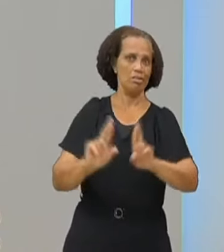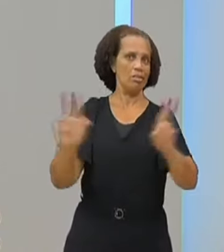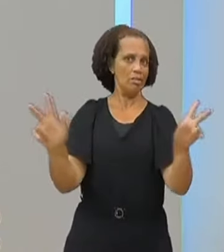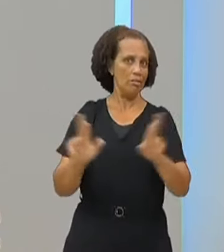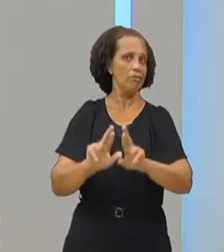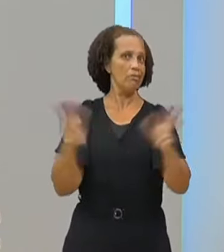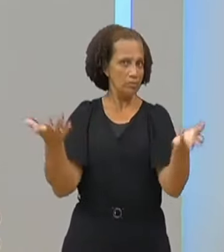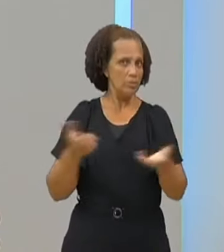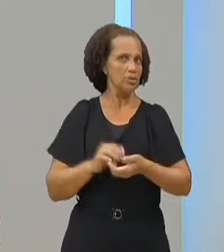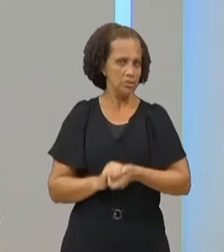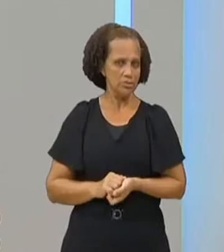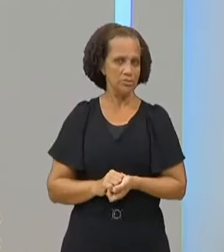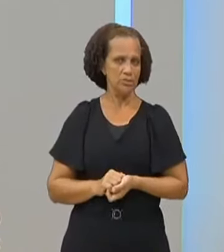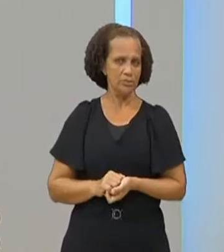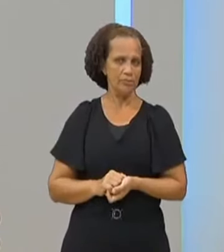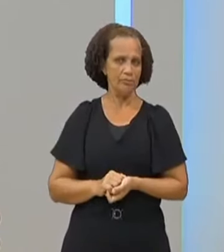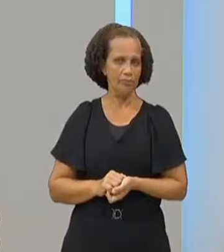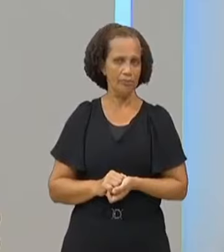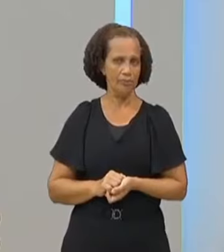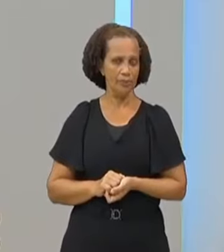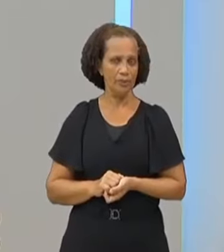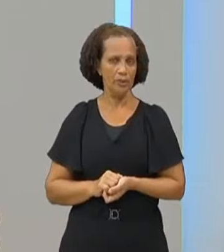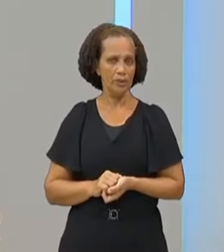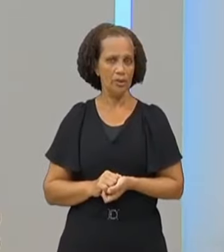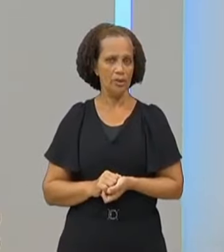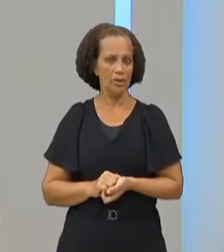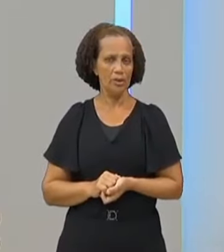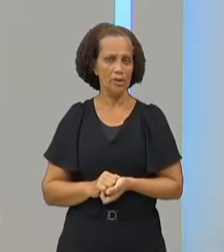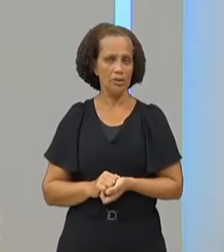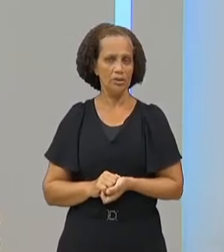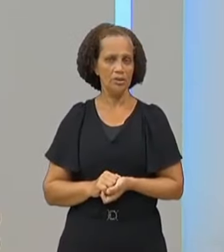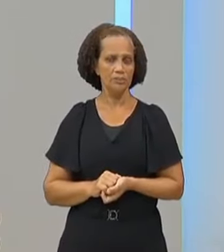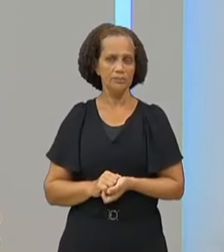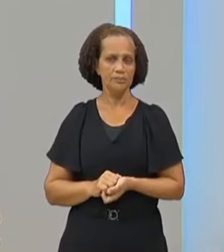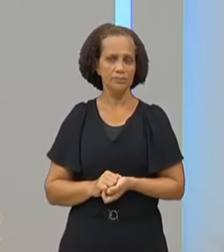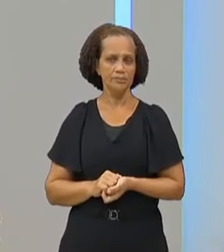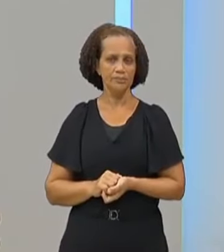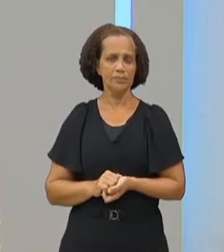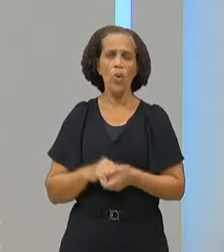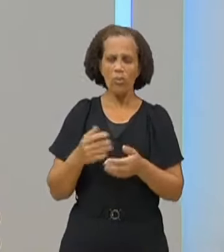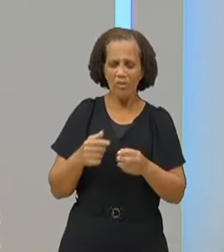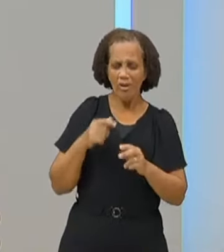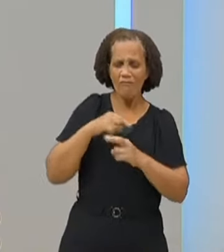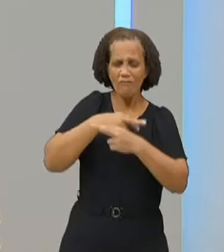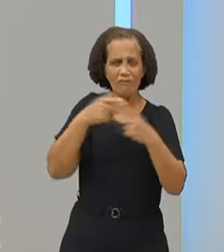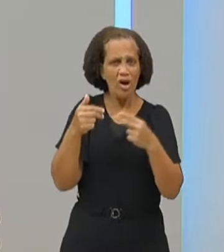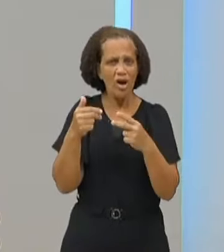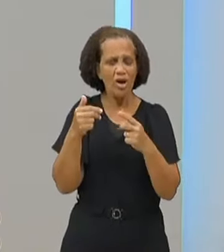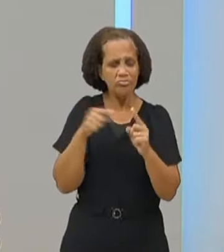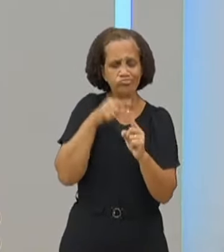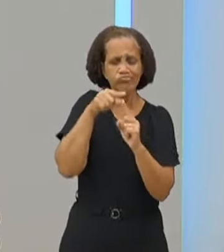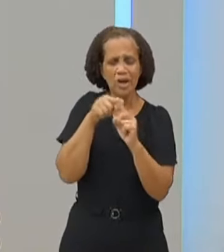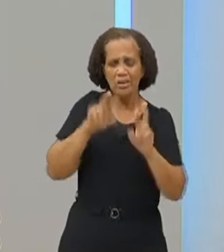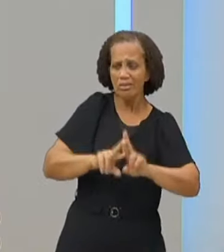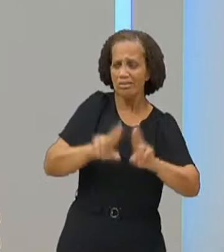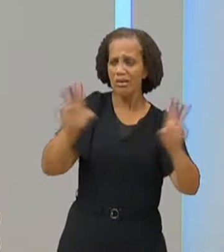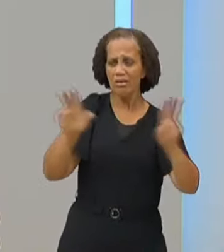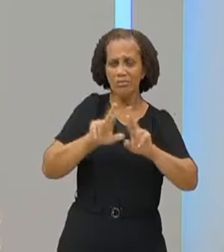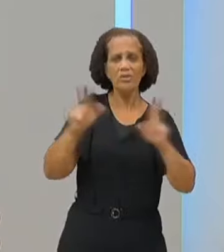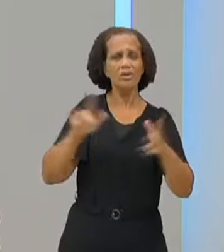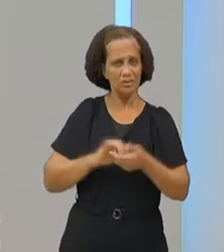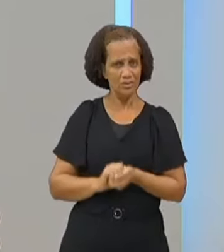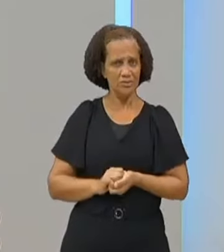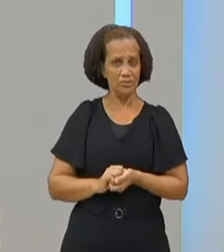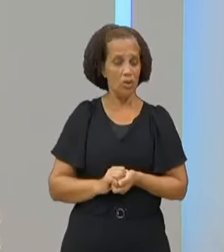o motivo pelo qual alguém sofre, os motivos são diferentes.